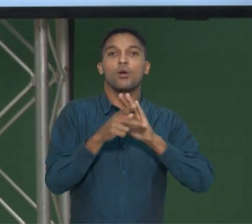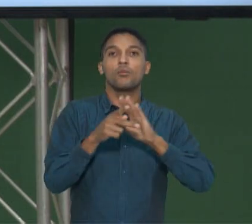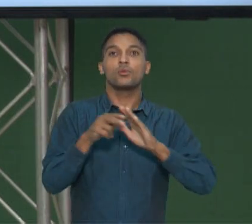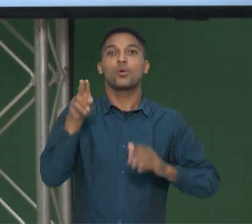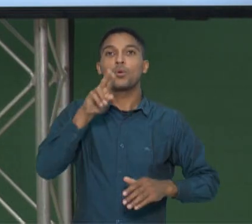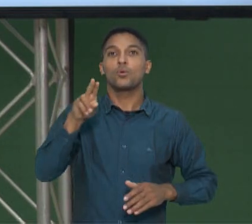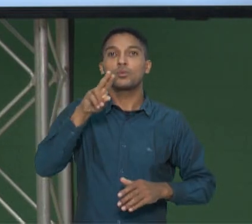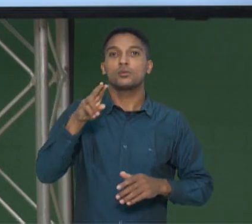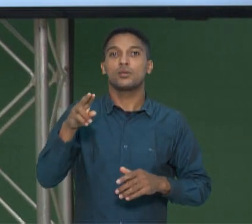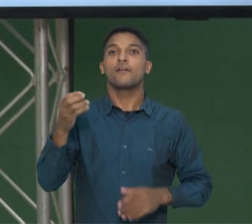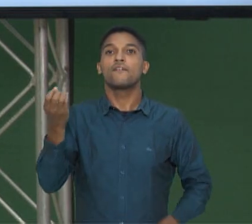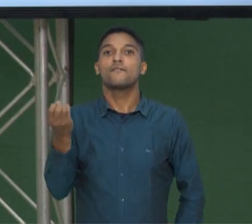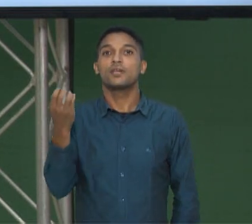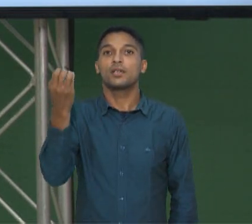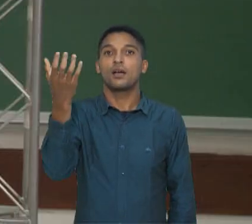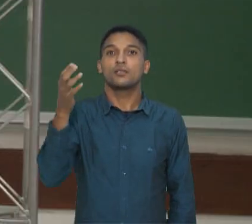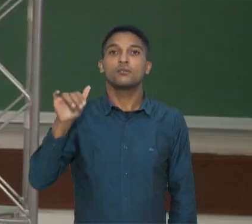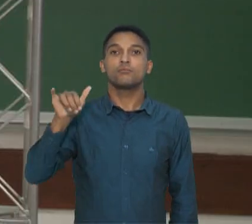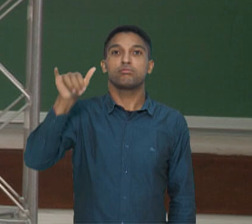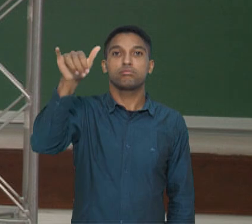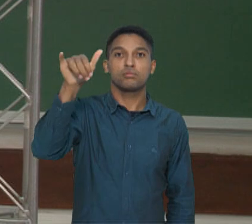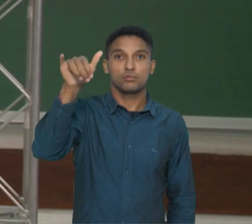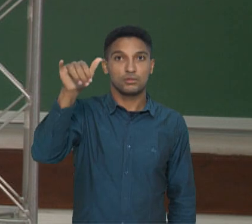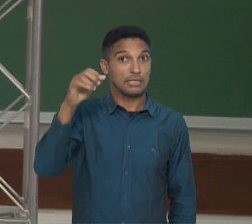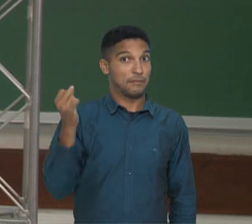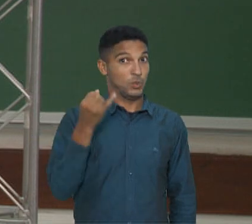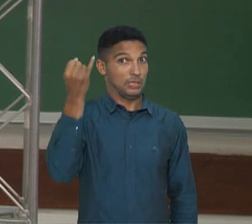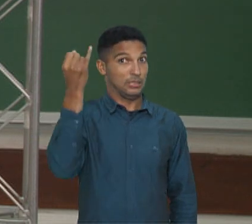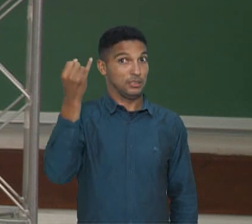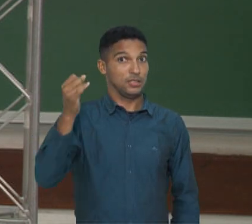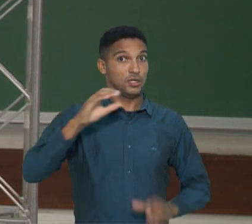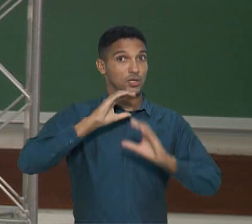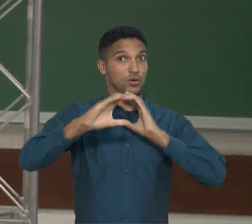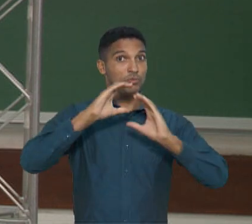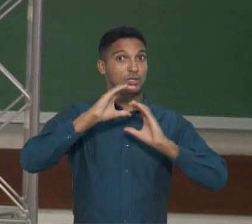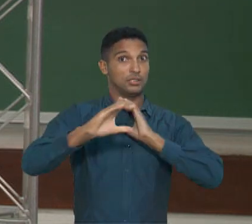da comunicação nas viagens, ok?